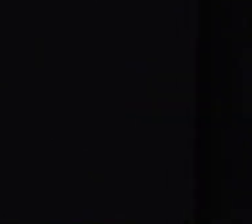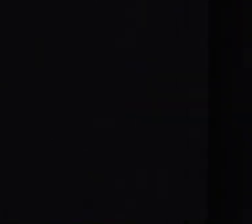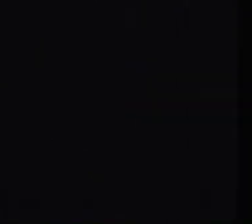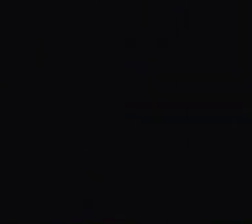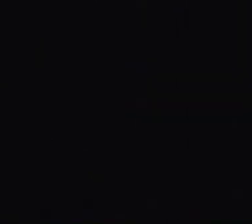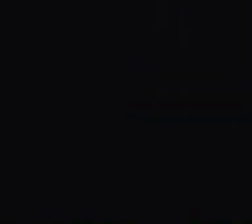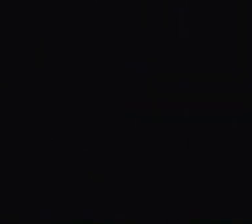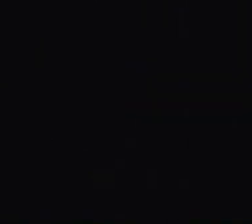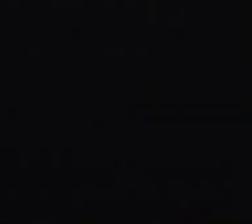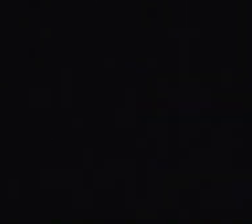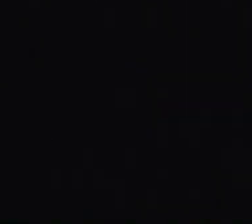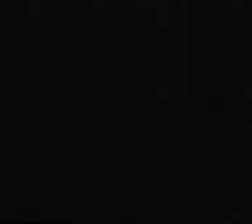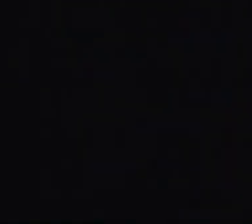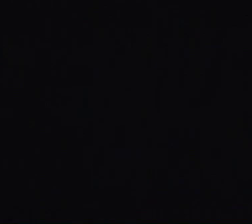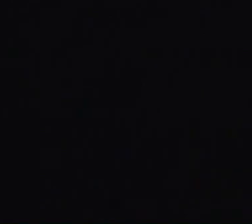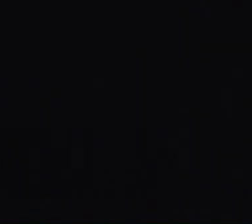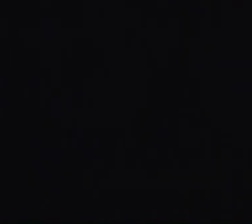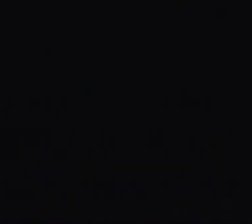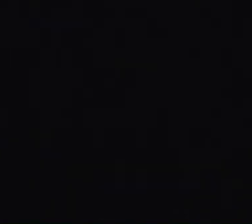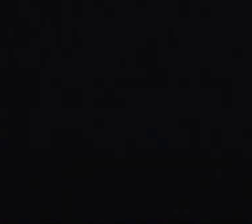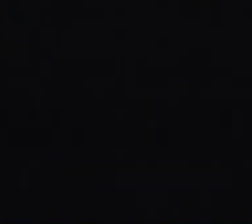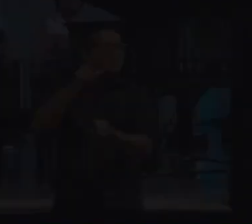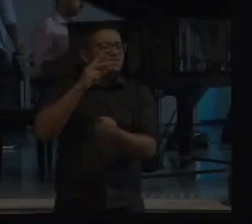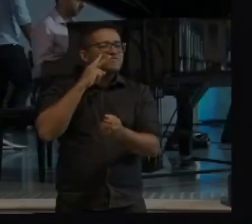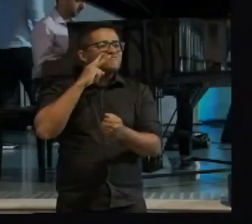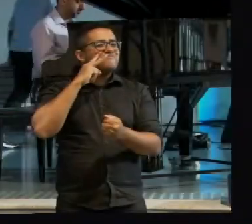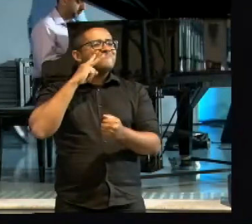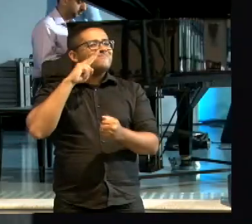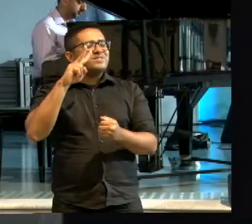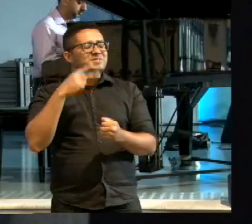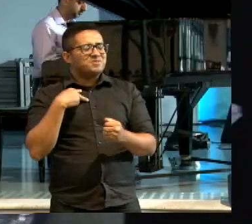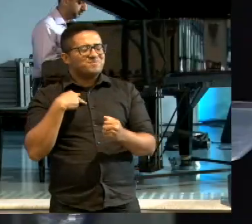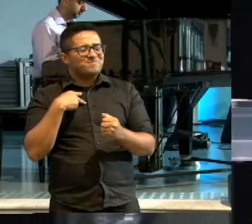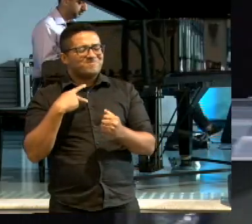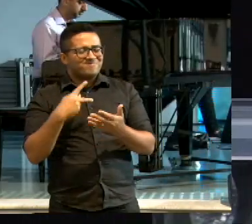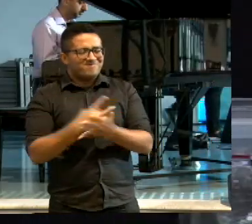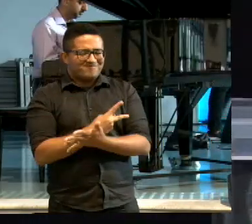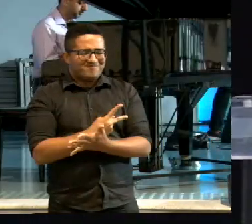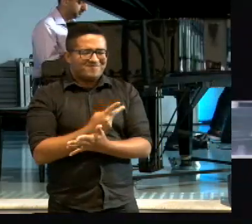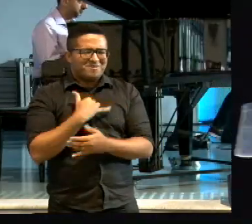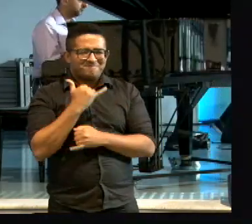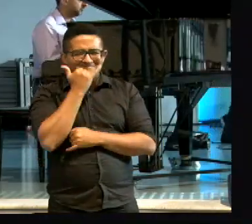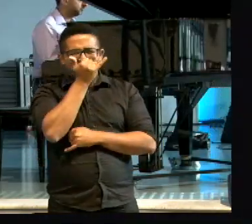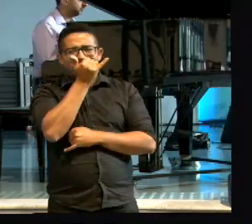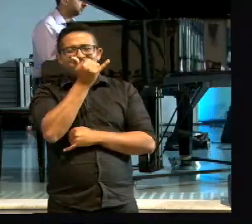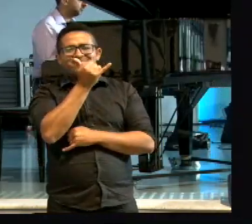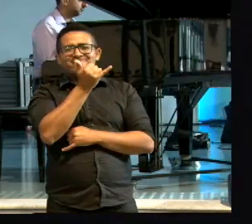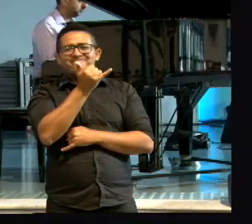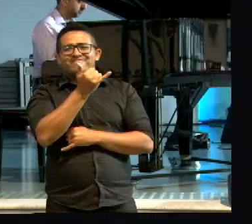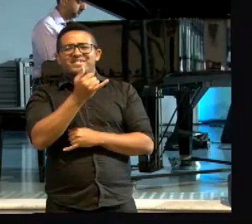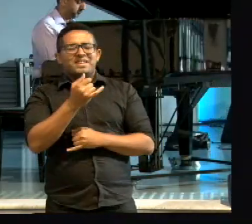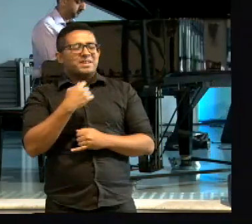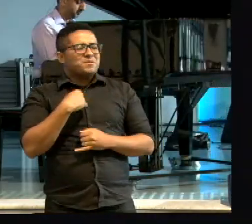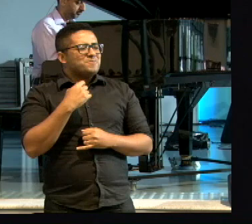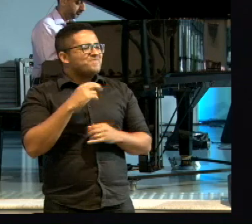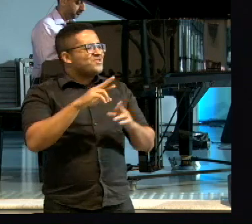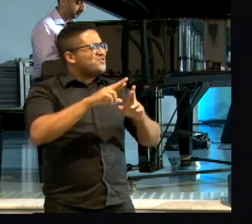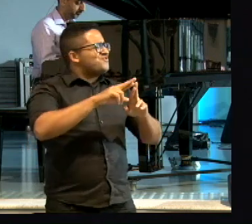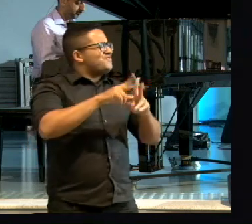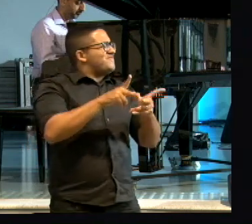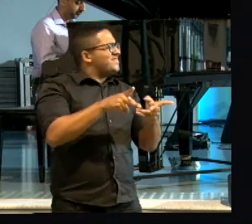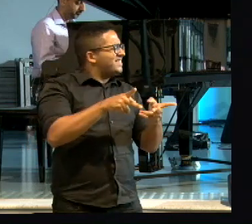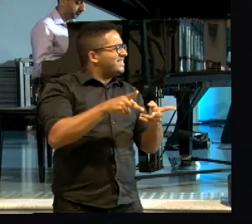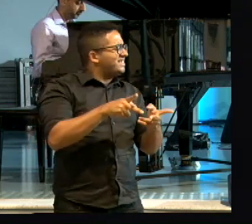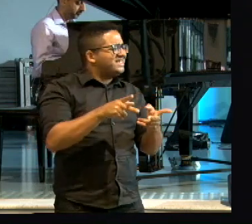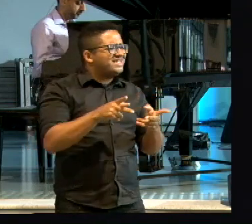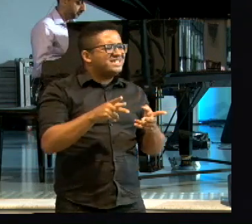acompanhando a tendência, você se descobriu vítima de um comportamento diferente dos seus primeiros dias